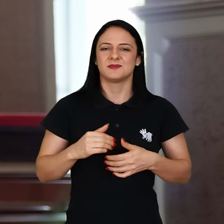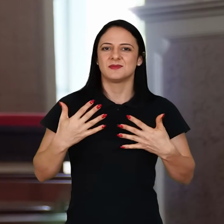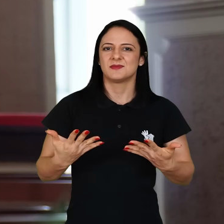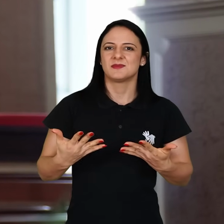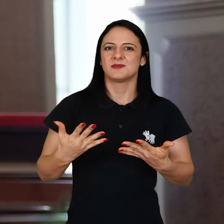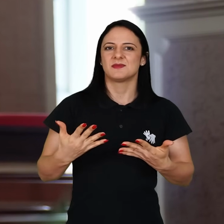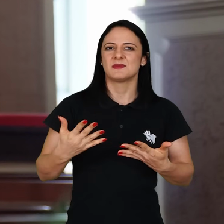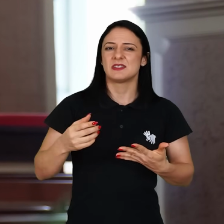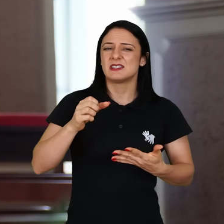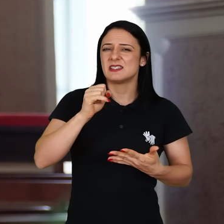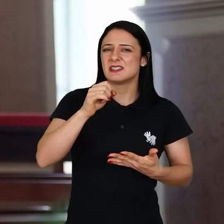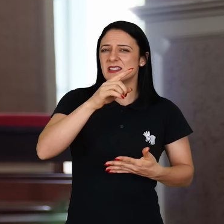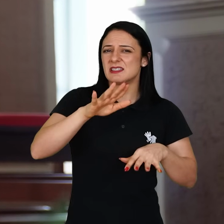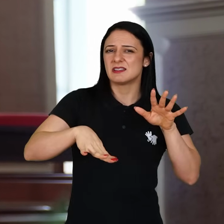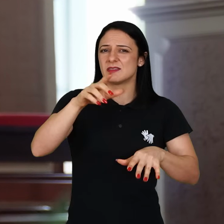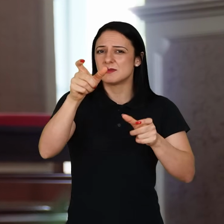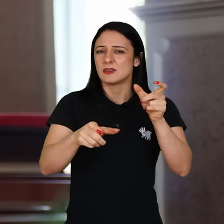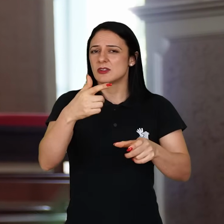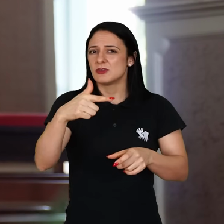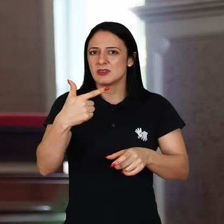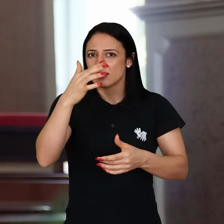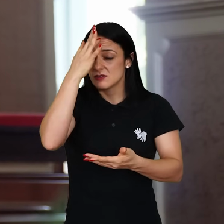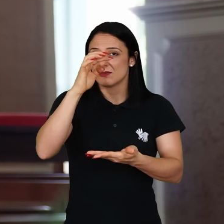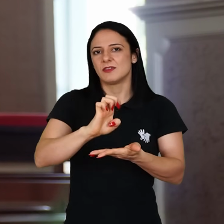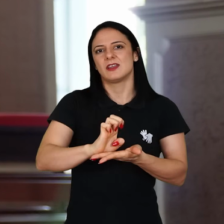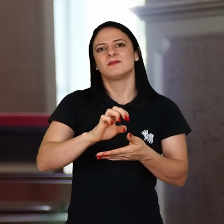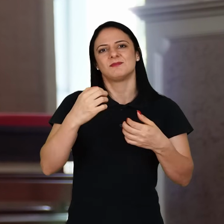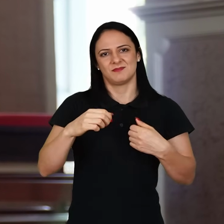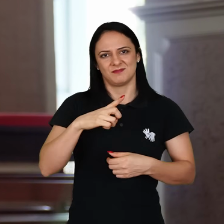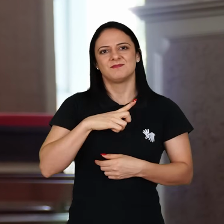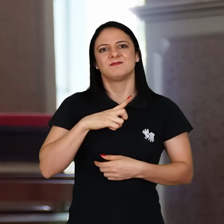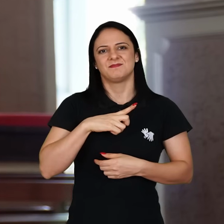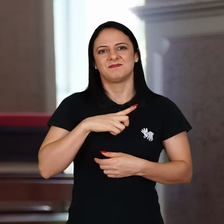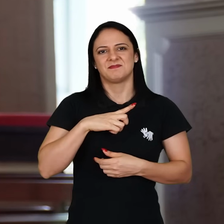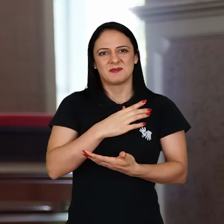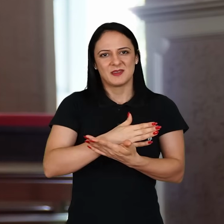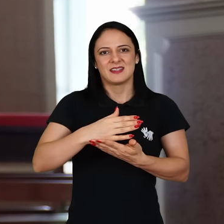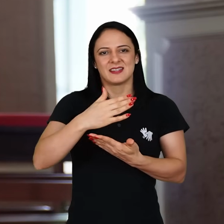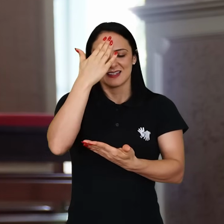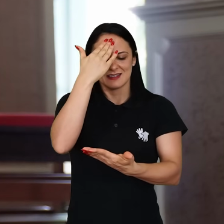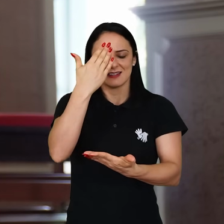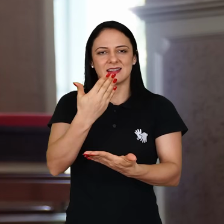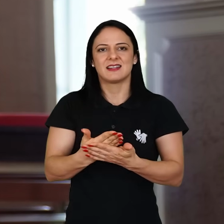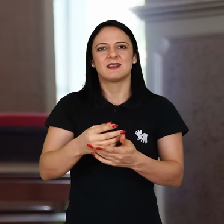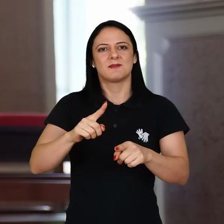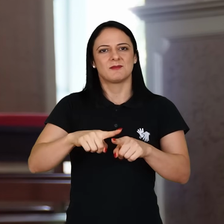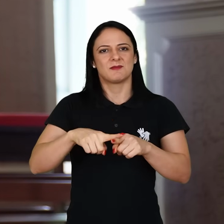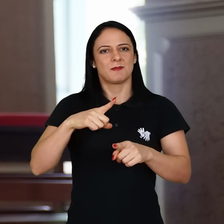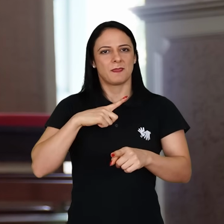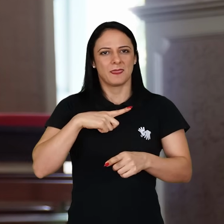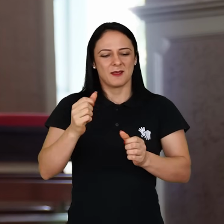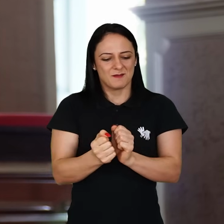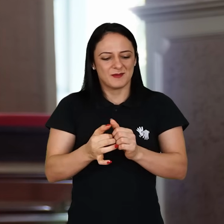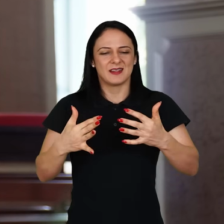Então, assim, quem não tem a fé, que passe a ter. Passe a acreditar porque eu vivo com um milagre